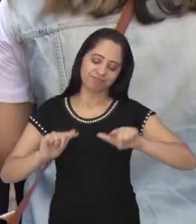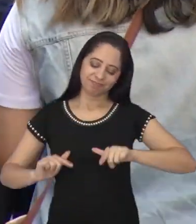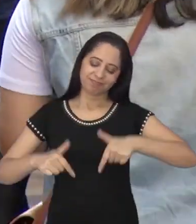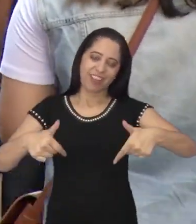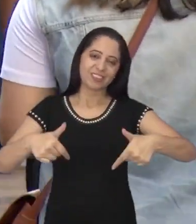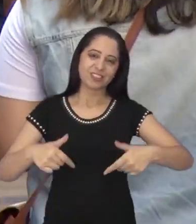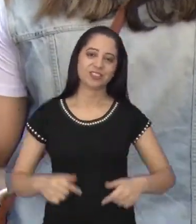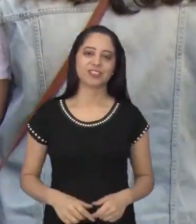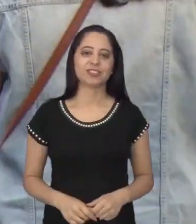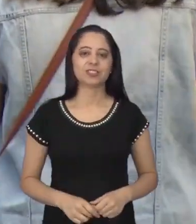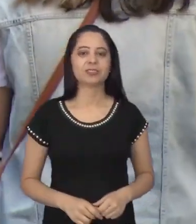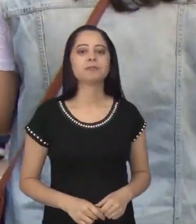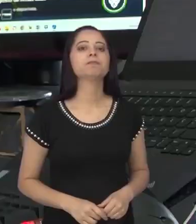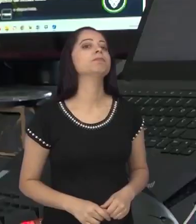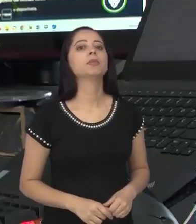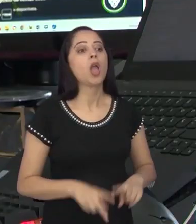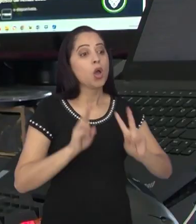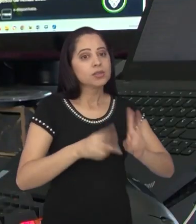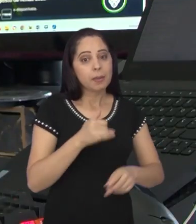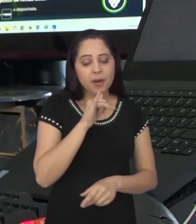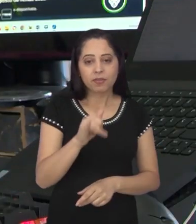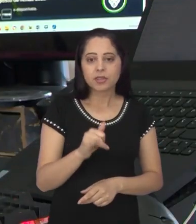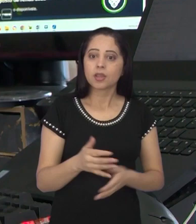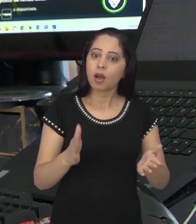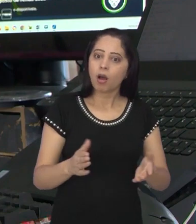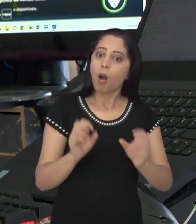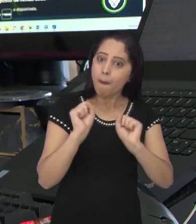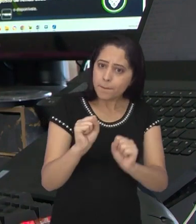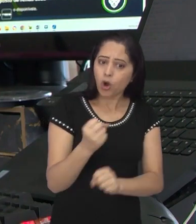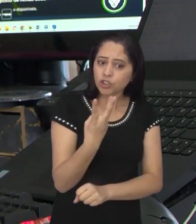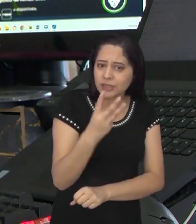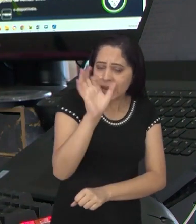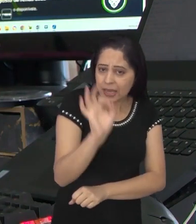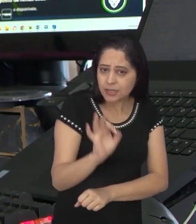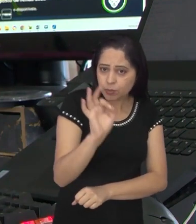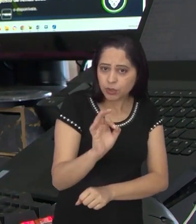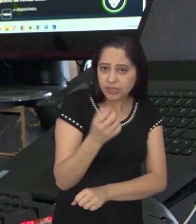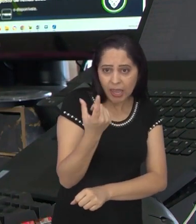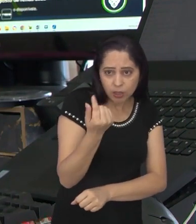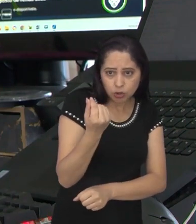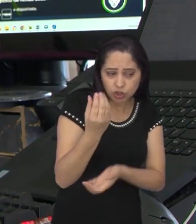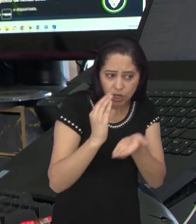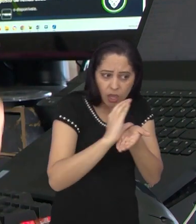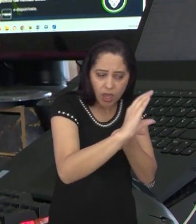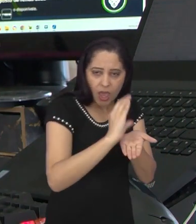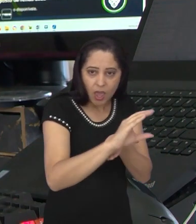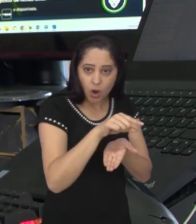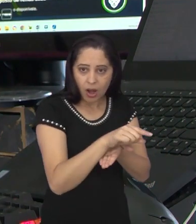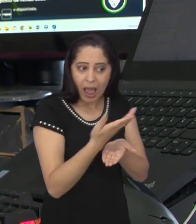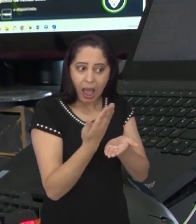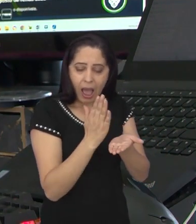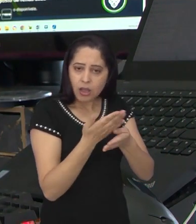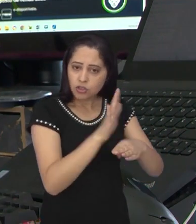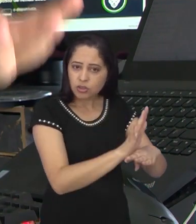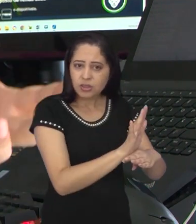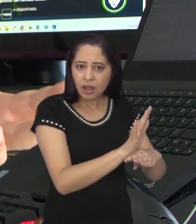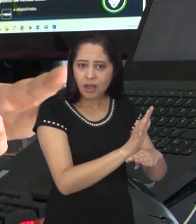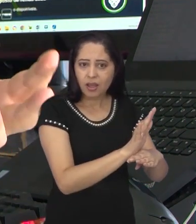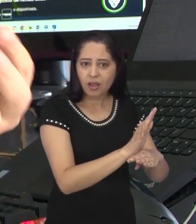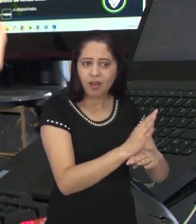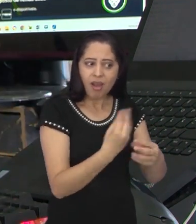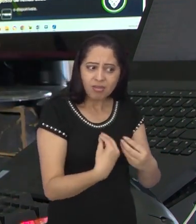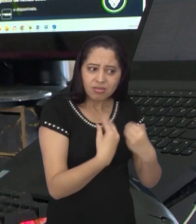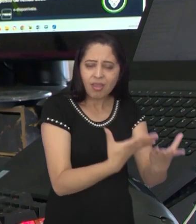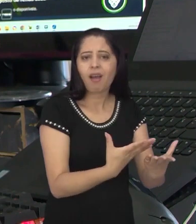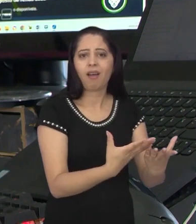boa ação sem nenhum custo. A gente fala para eles, olha, vamos doar 3% desse dinheiro que você vai pagar de